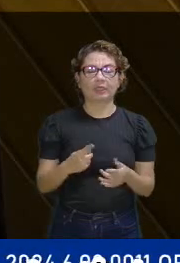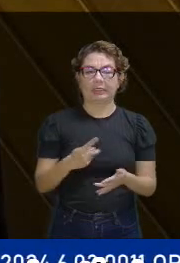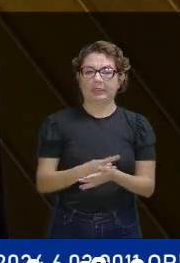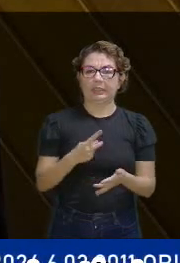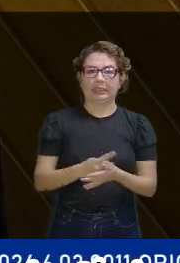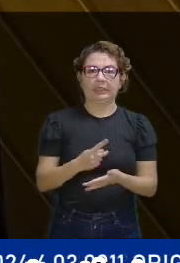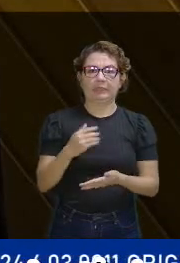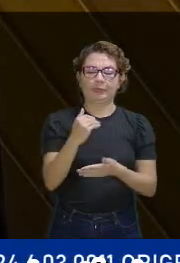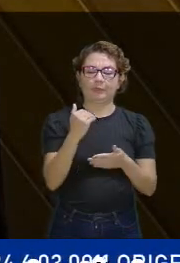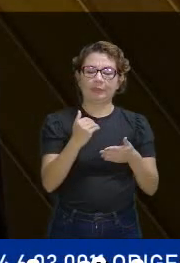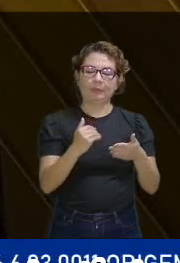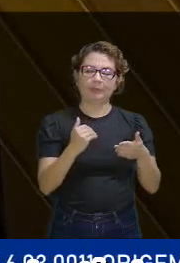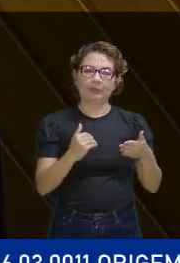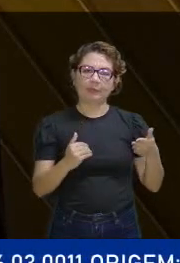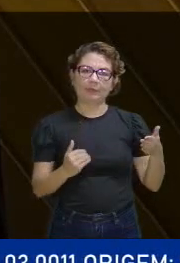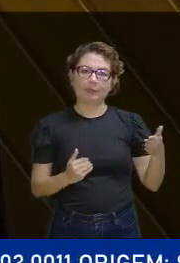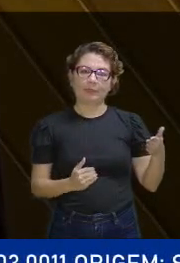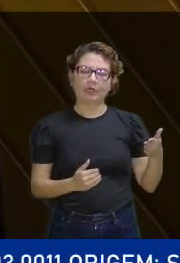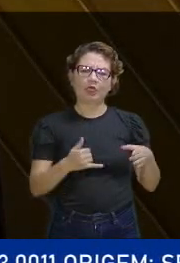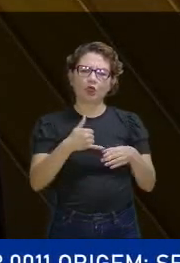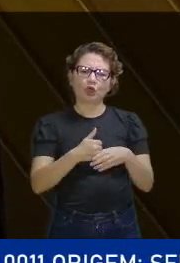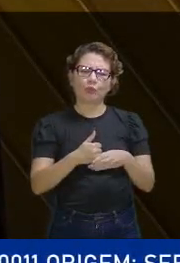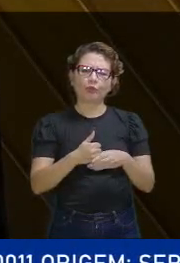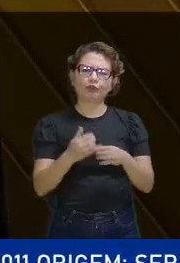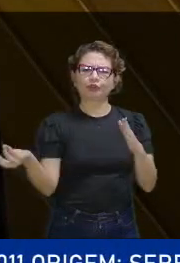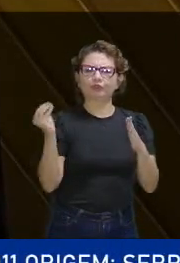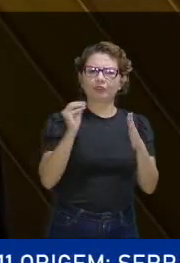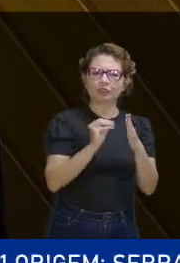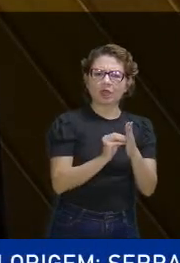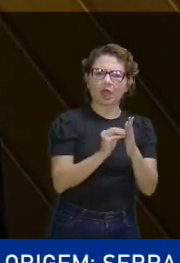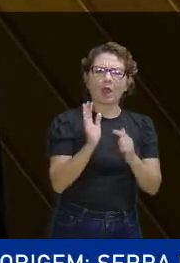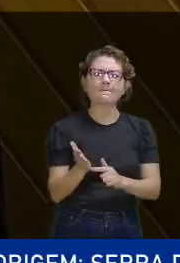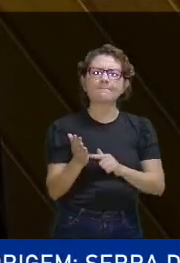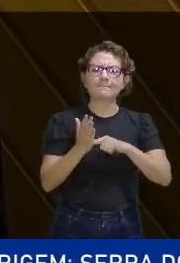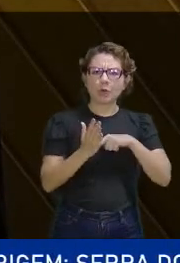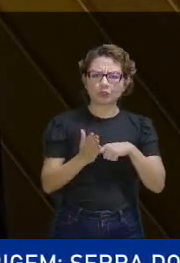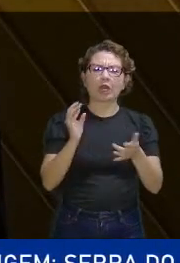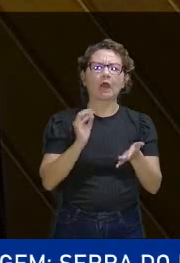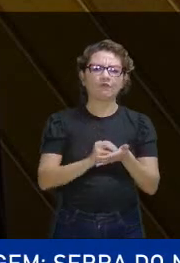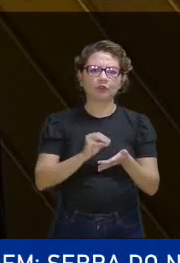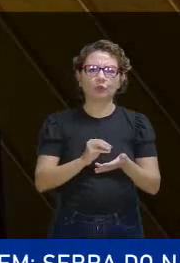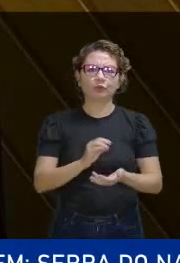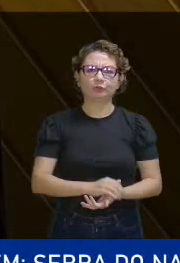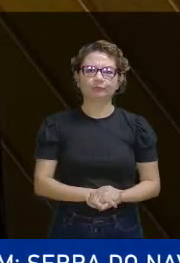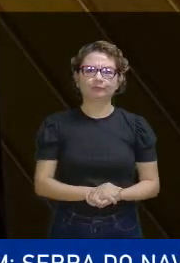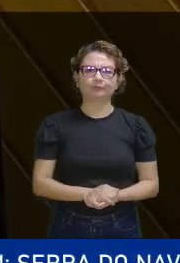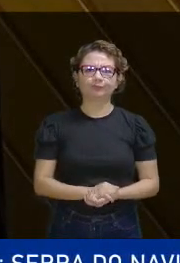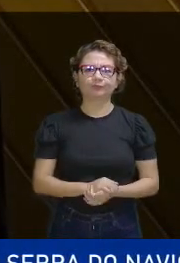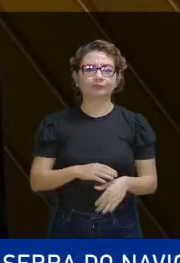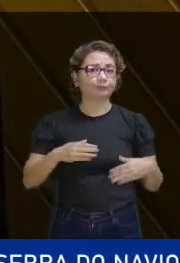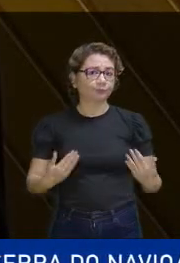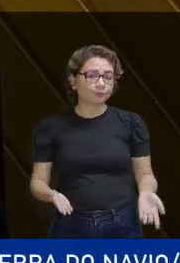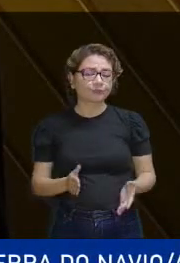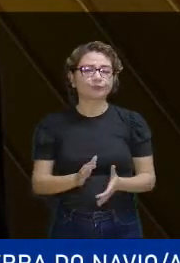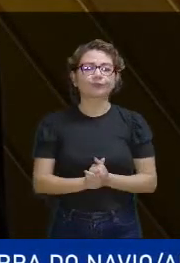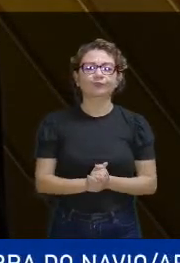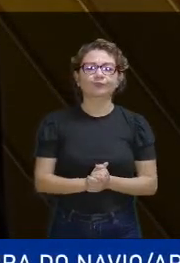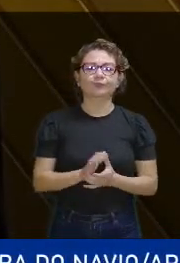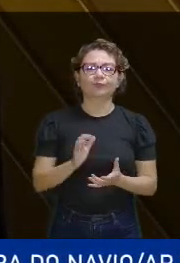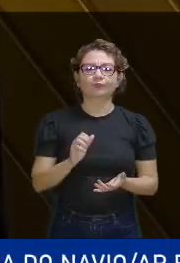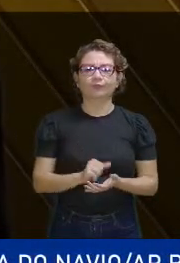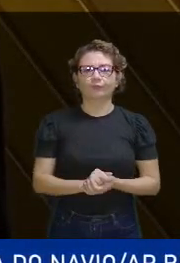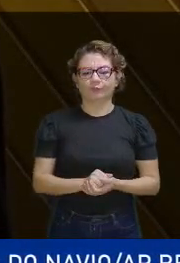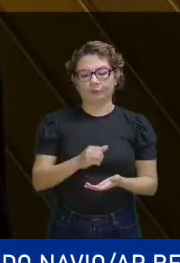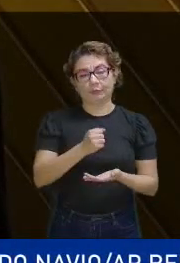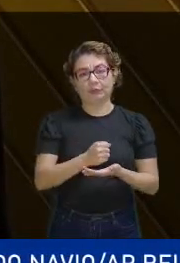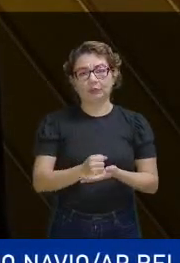irregularidade nas despesas com combustível, já que é ausente o registro de veículos automotores. No caso, o cartório eleitoral,